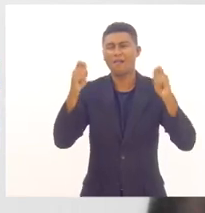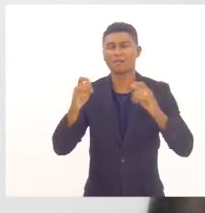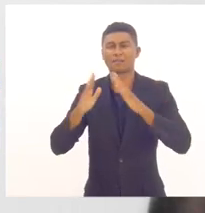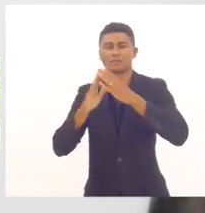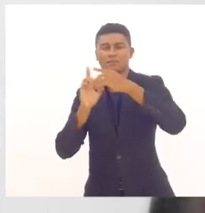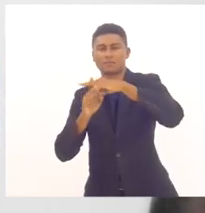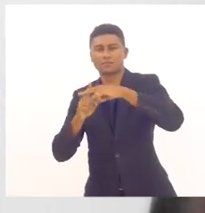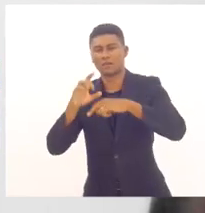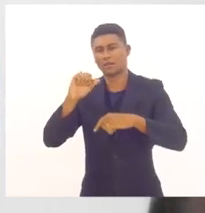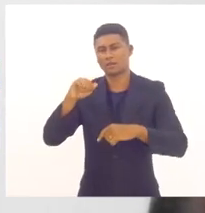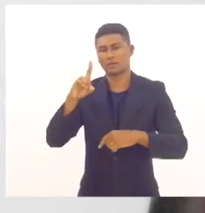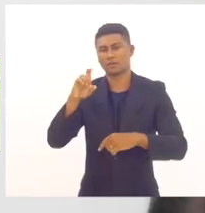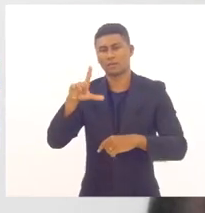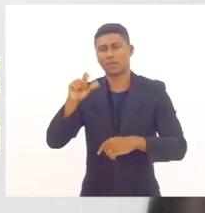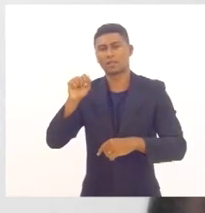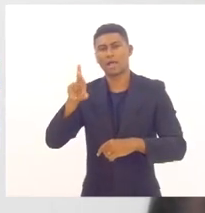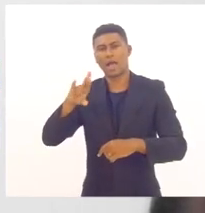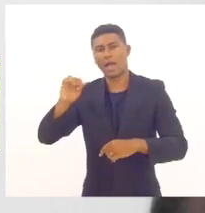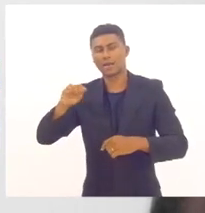Lapa,